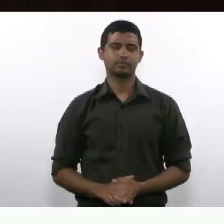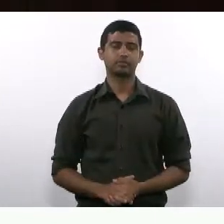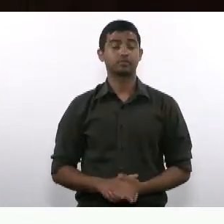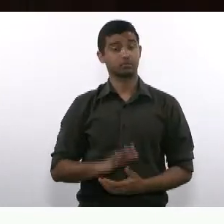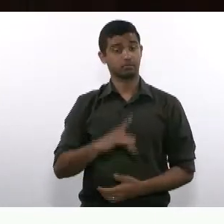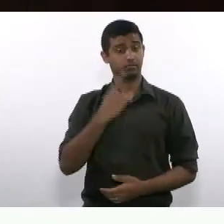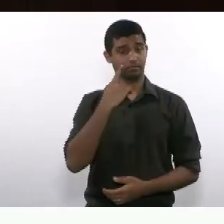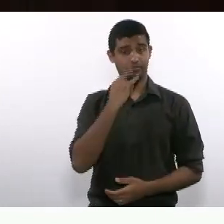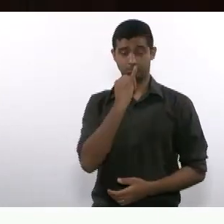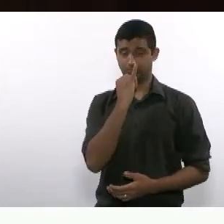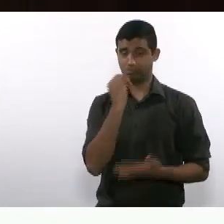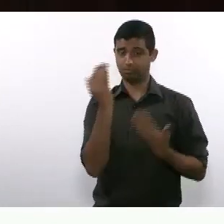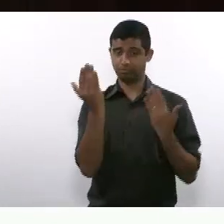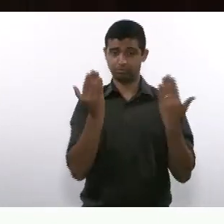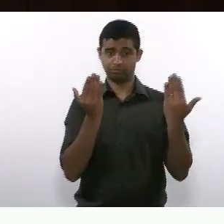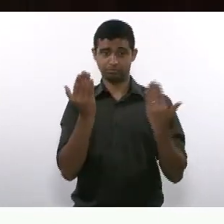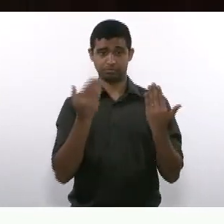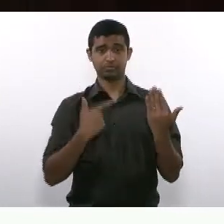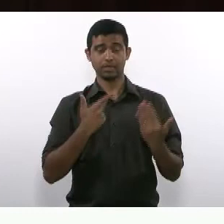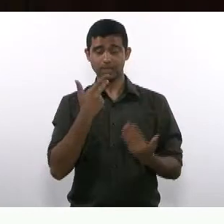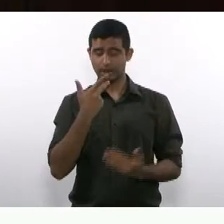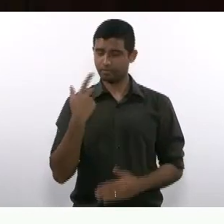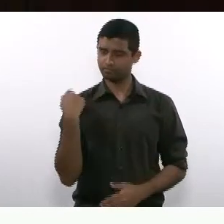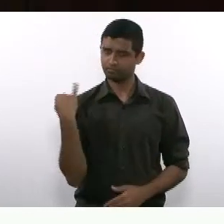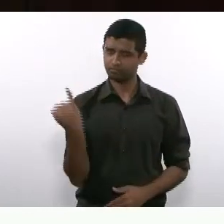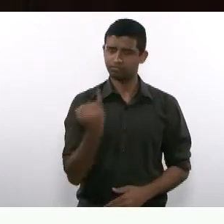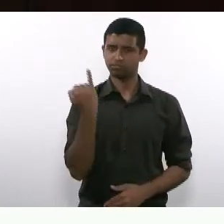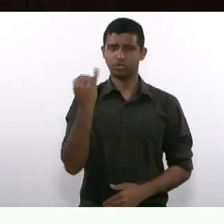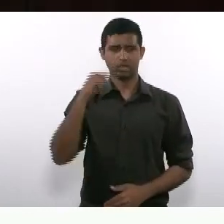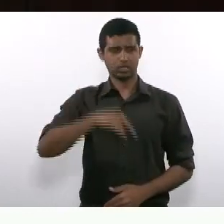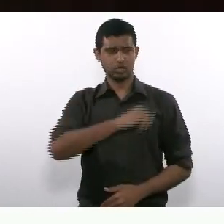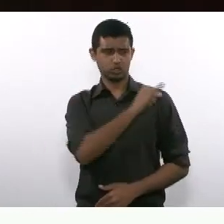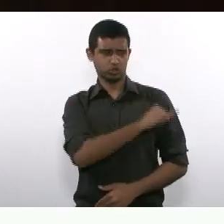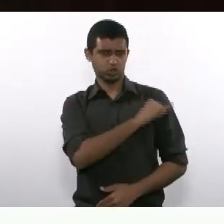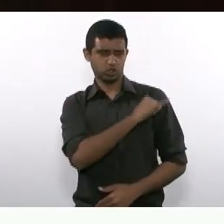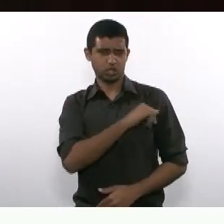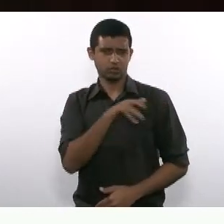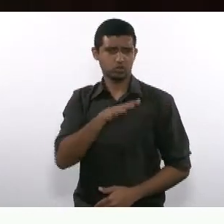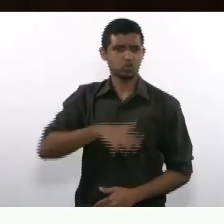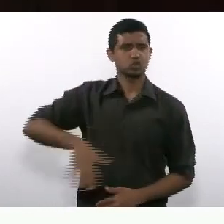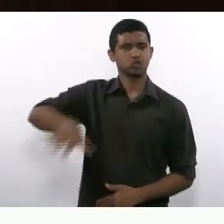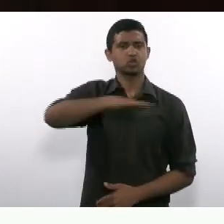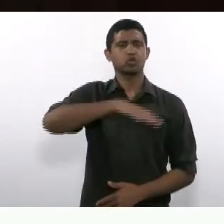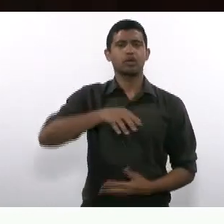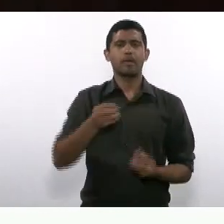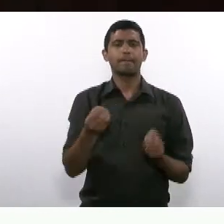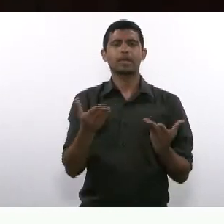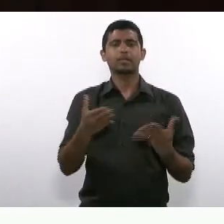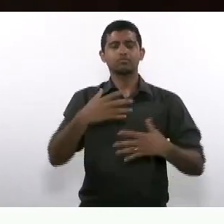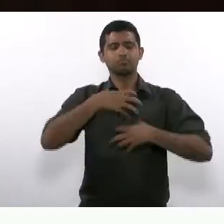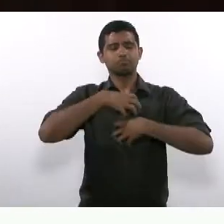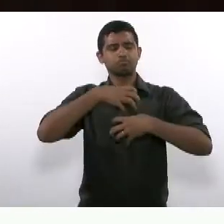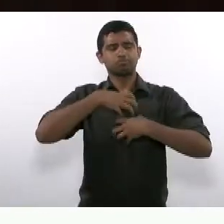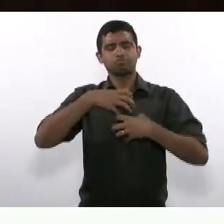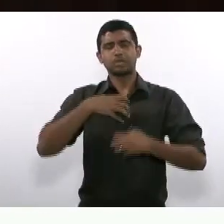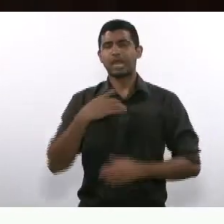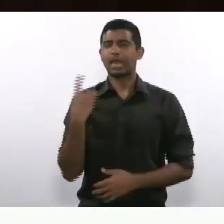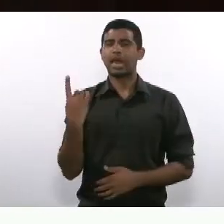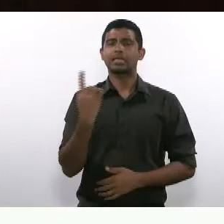ilustrar a importância dessa vocação do nosso Estado para todos os pares, para que a gente possa sensibilizar todos